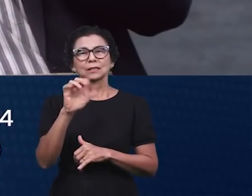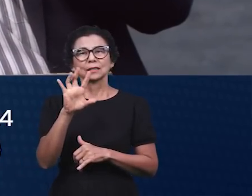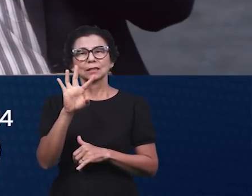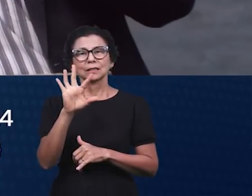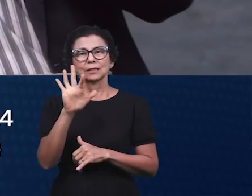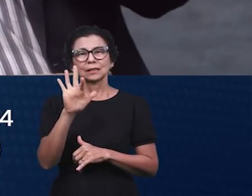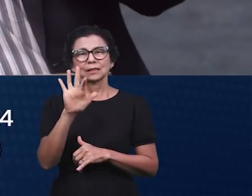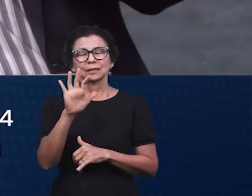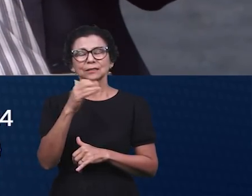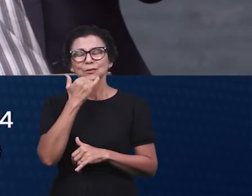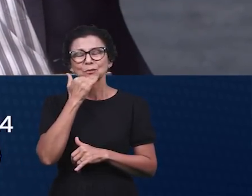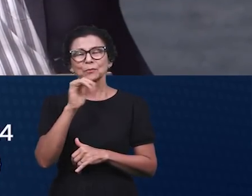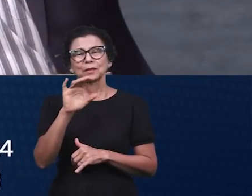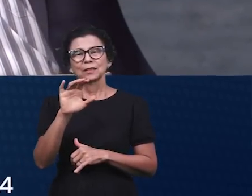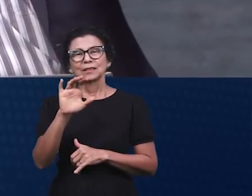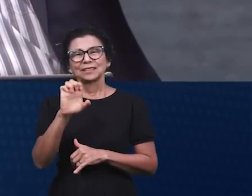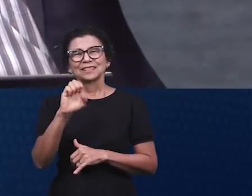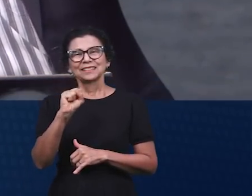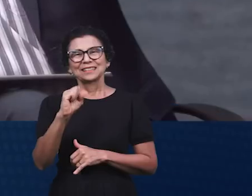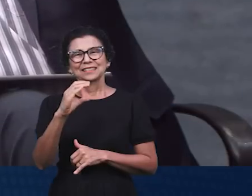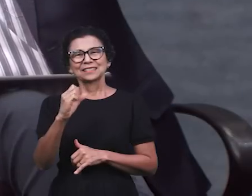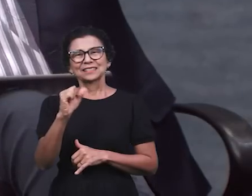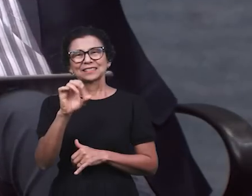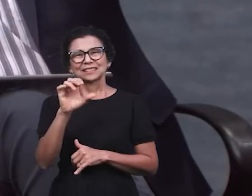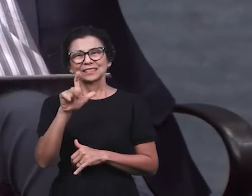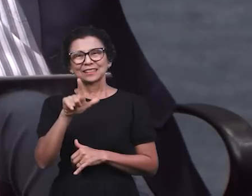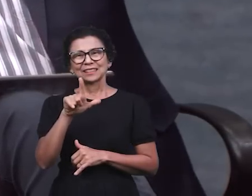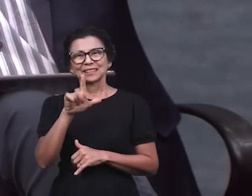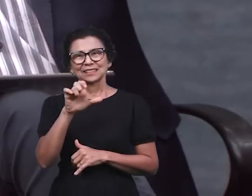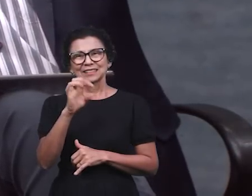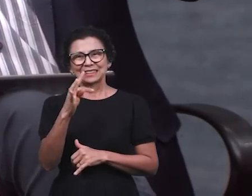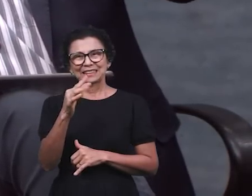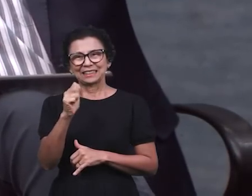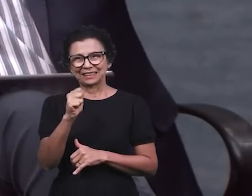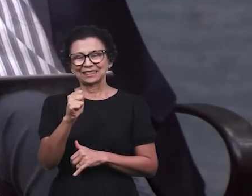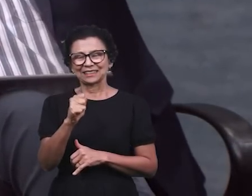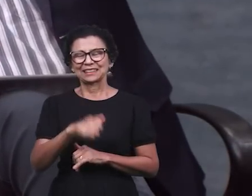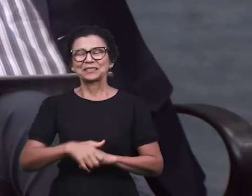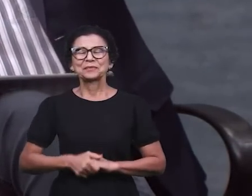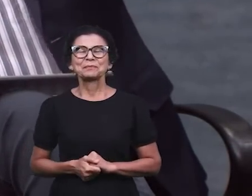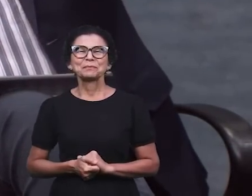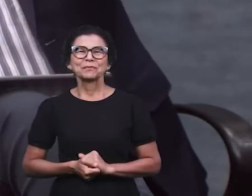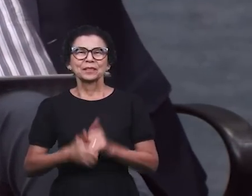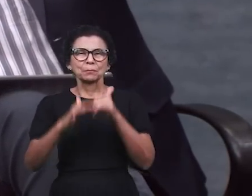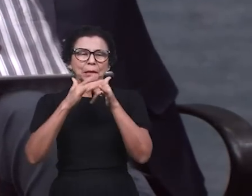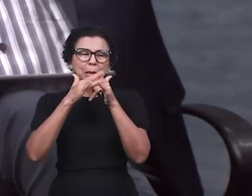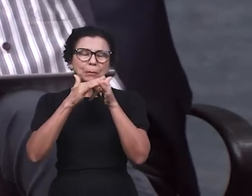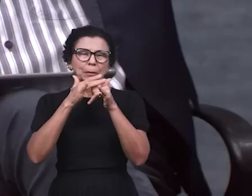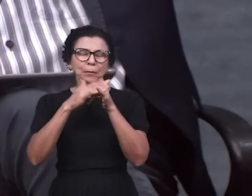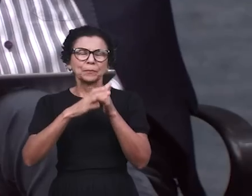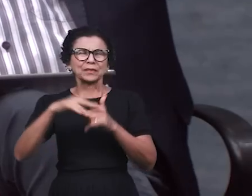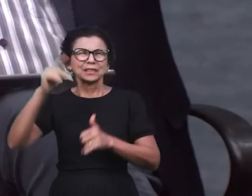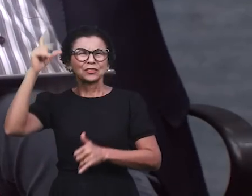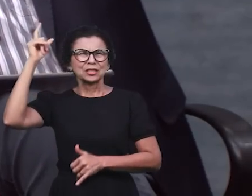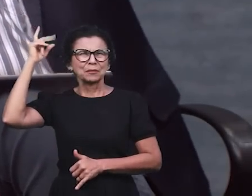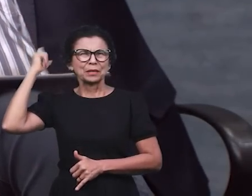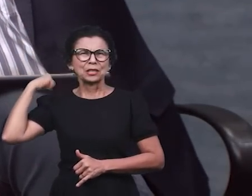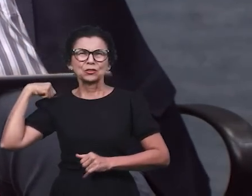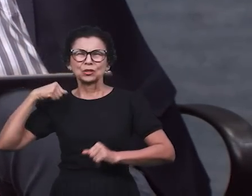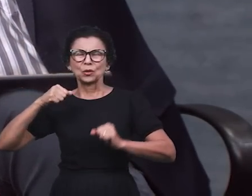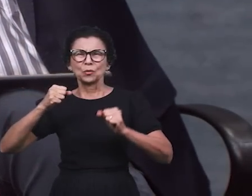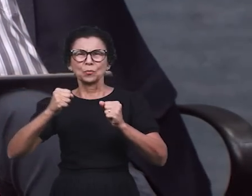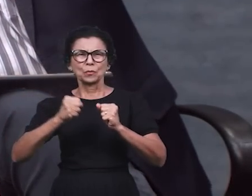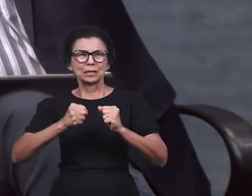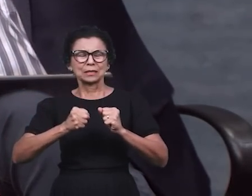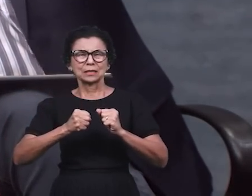porque hoje você tem um sistema de som espalhado, distribuído no Manaim. Na época não, eram umas caixas enormes, mais altas que eu lá na